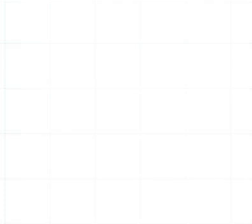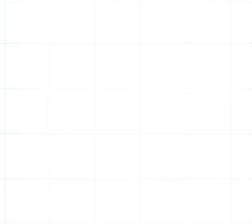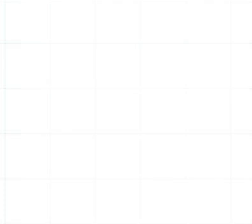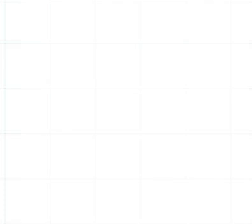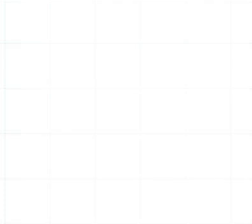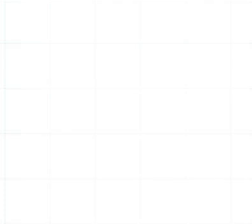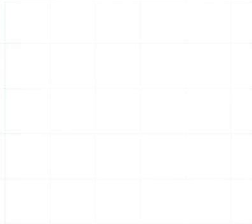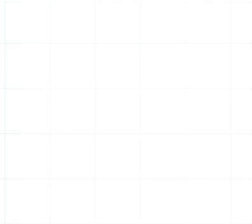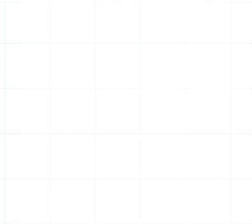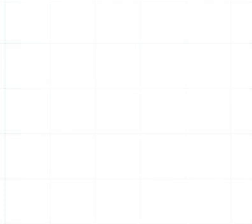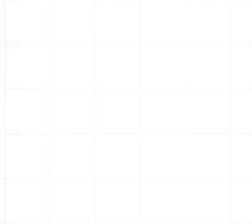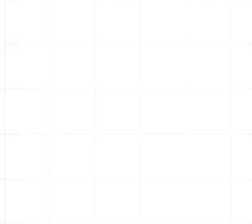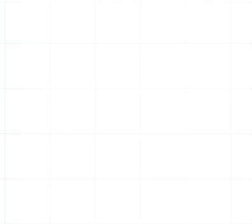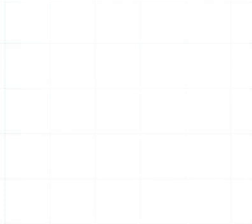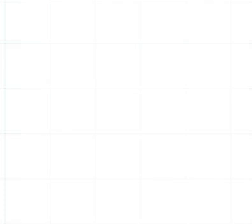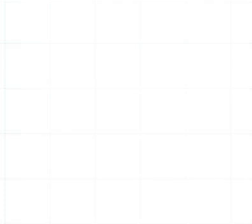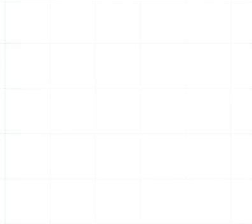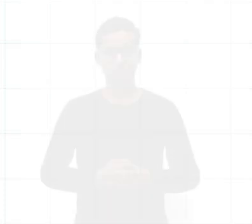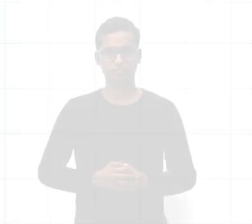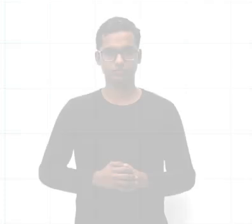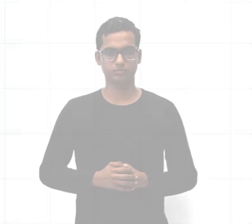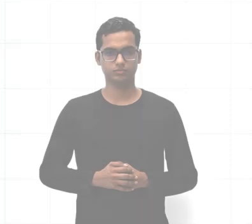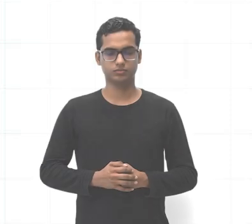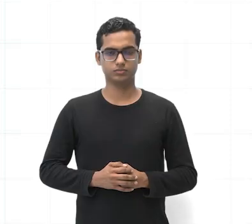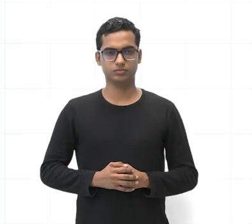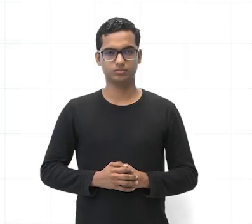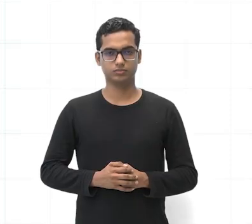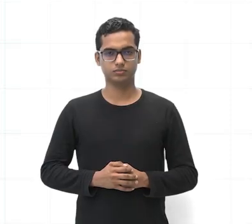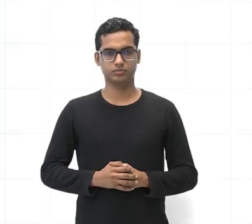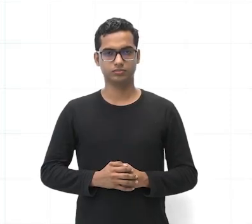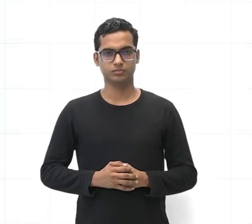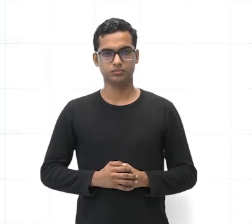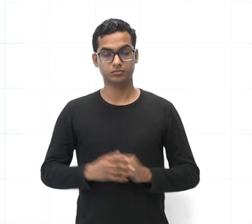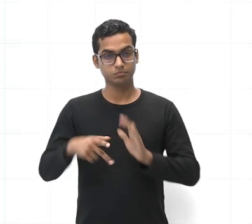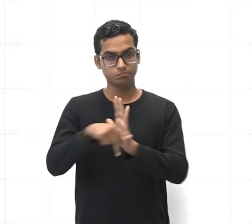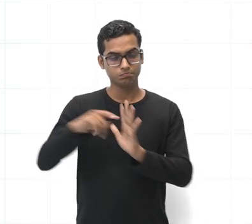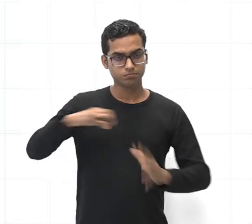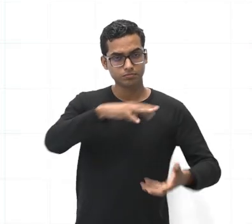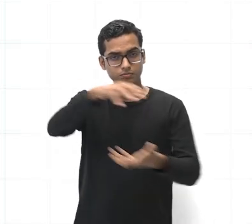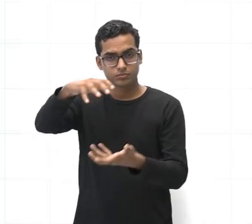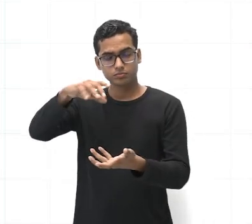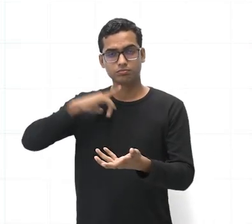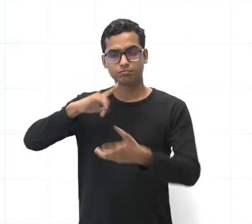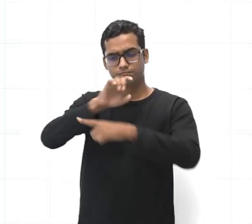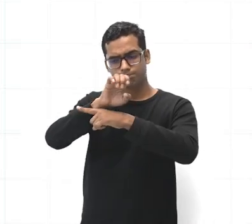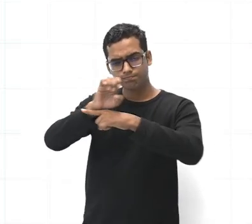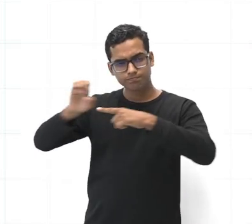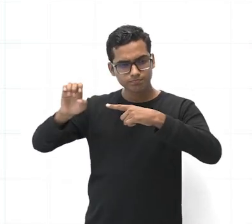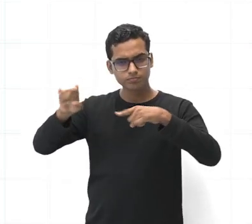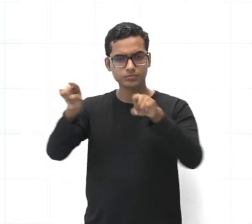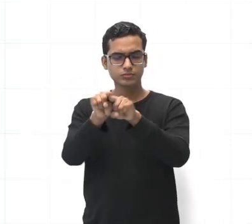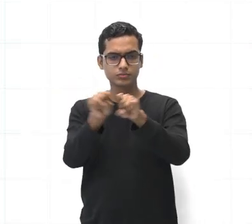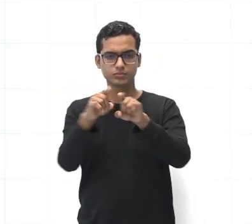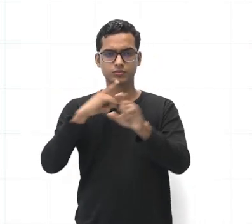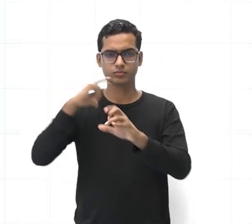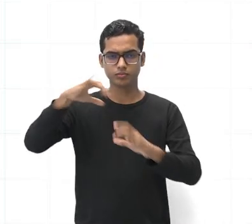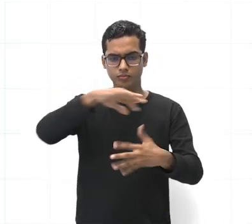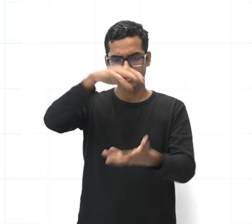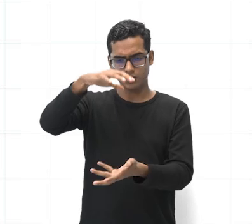da linha do Equador. Em aplicações que não exigem muita